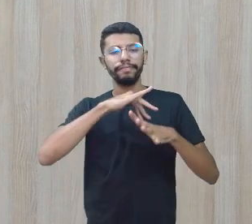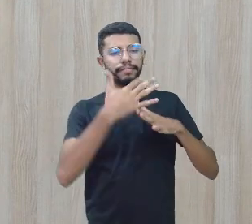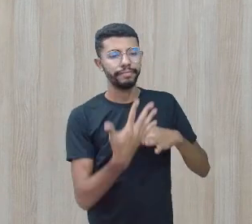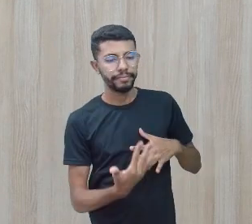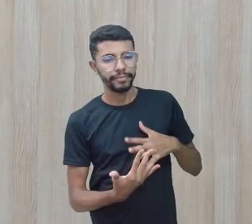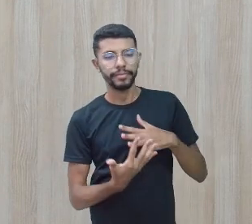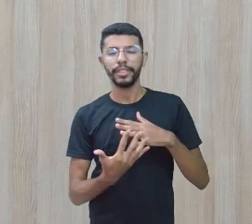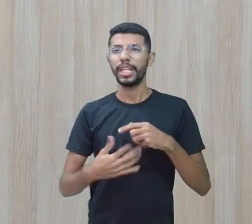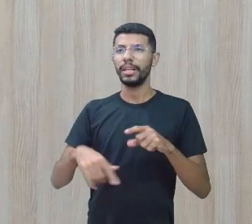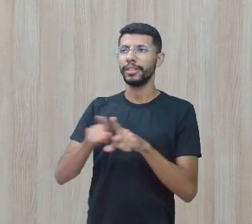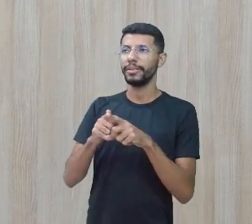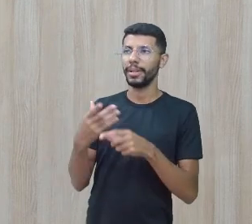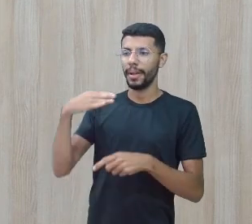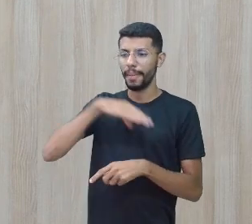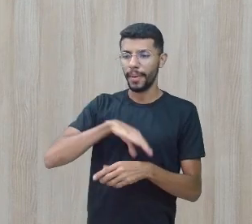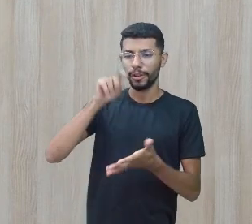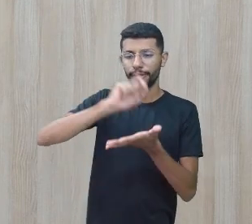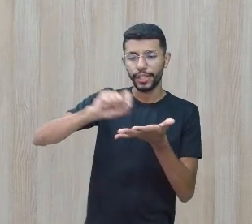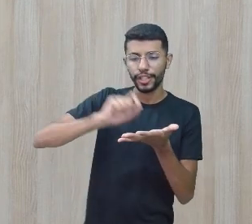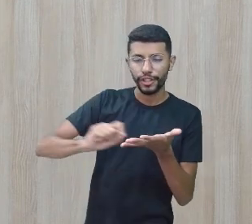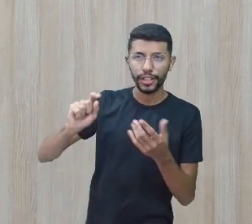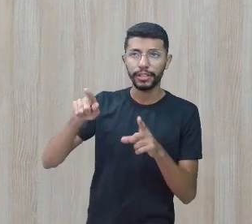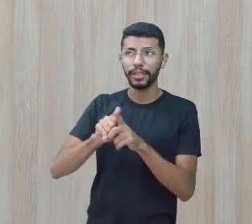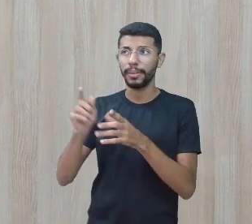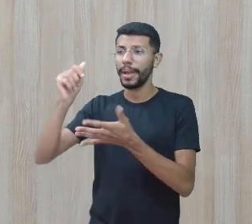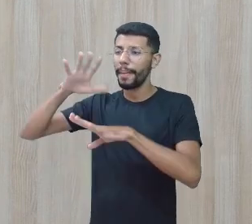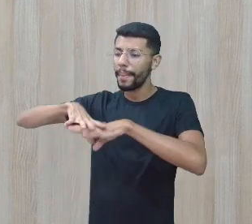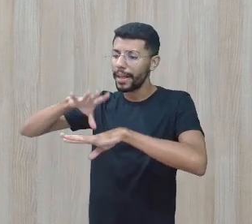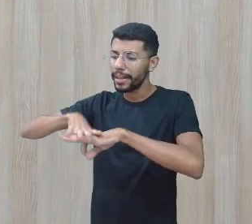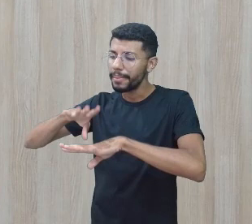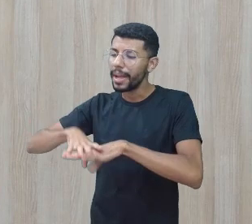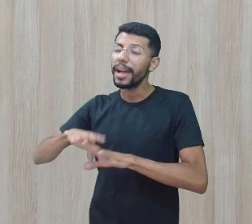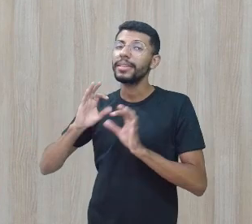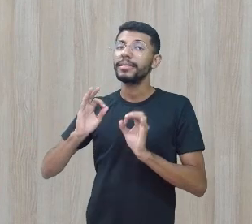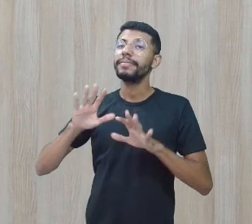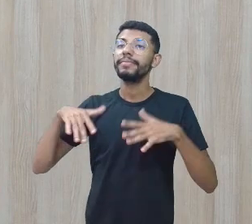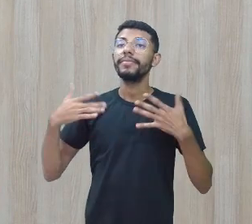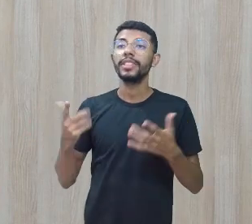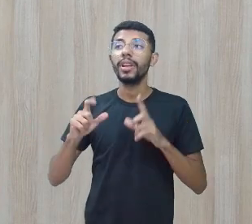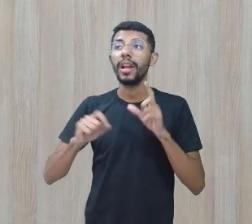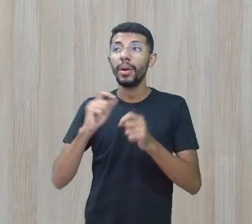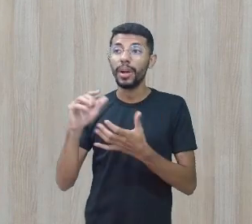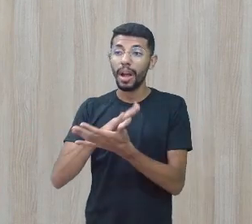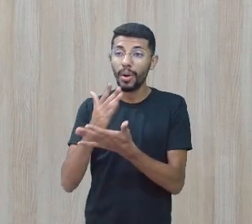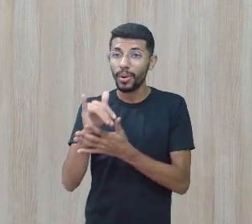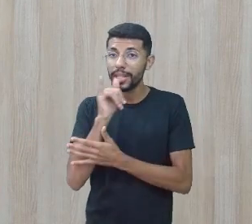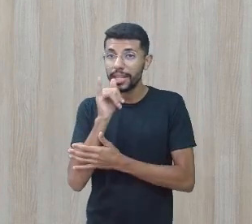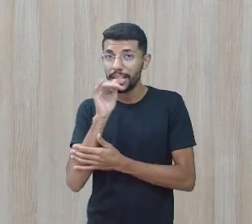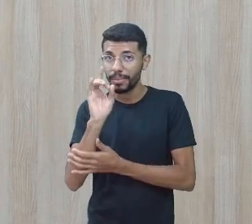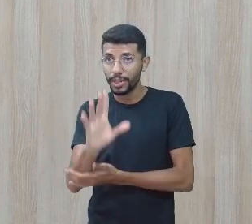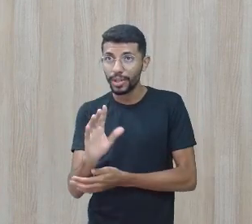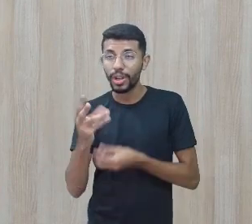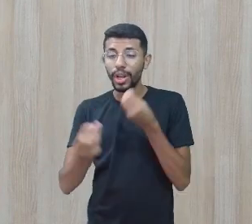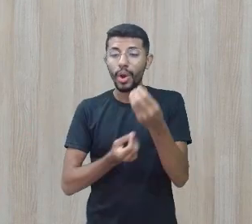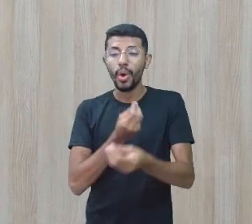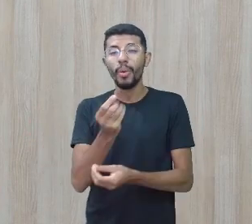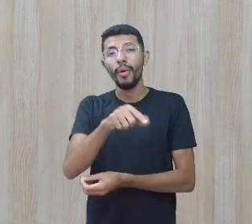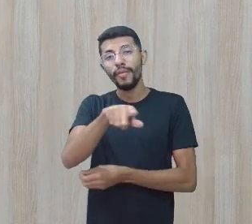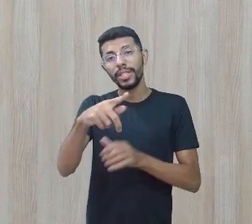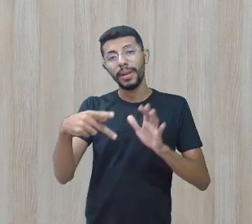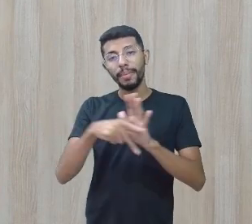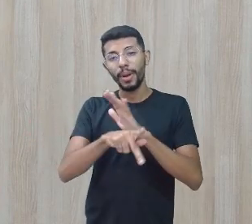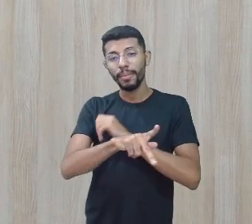em português na modalidade escrita, como em matemática. São apenas exemplos de como você, professor do